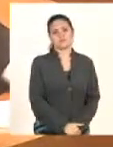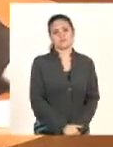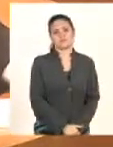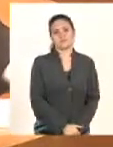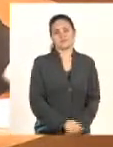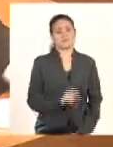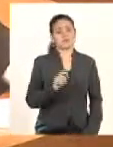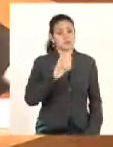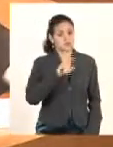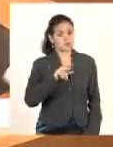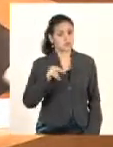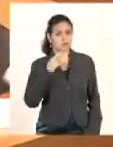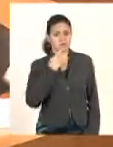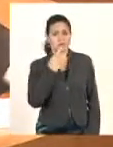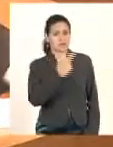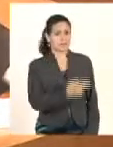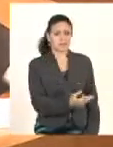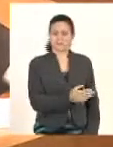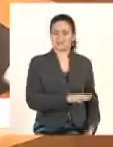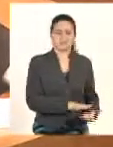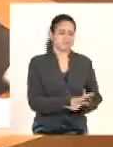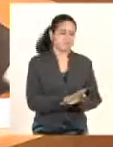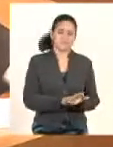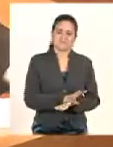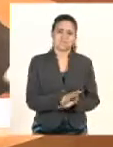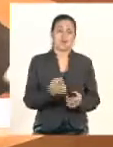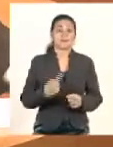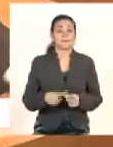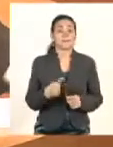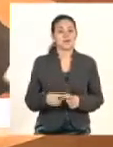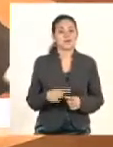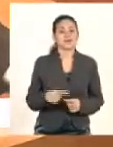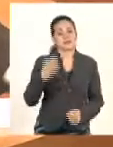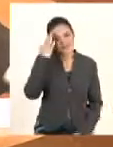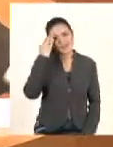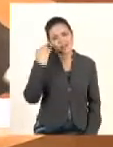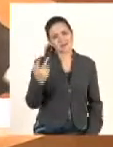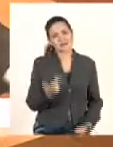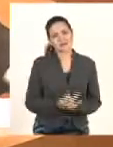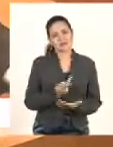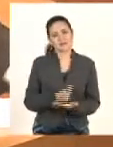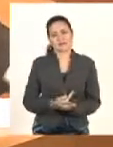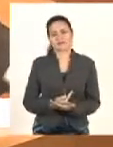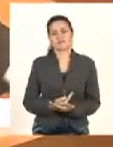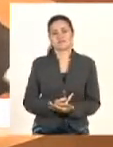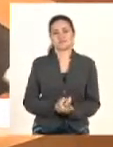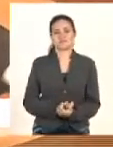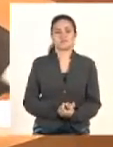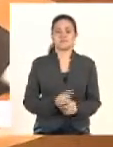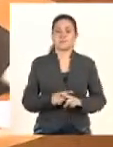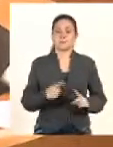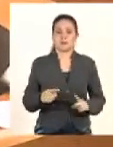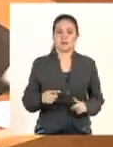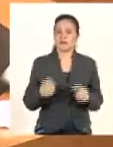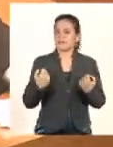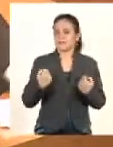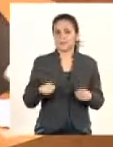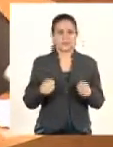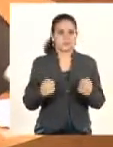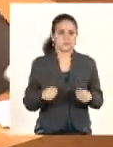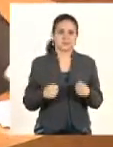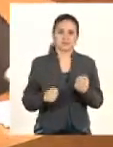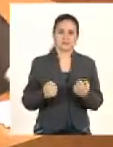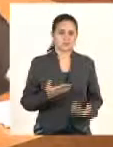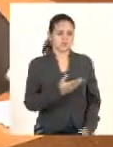nunca respondeu. Nunca respondeu porque ele tinha a convicção que estava errado. Agora, não precisava,